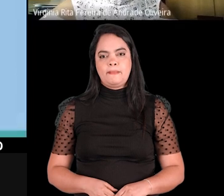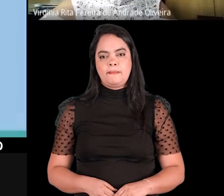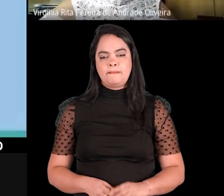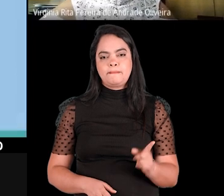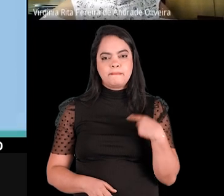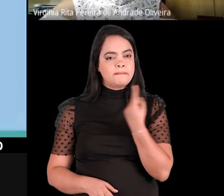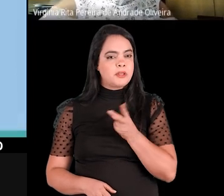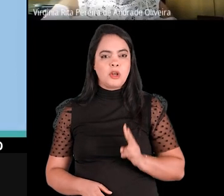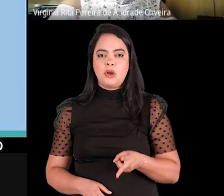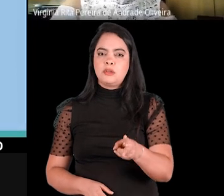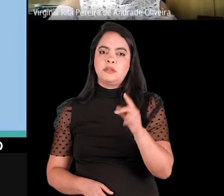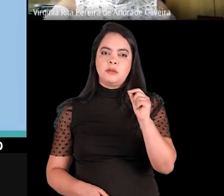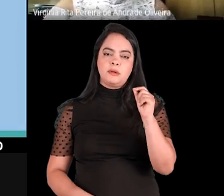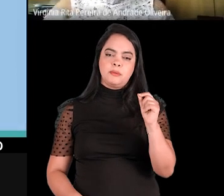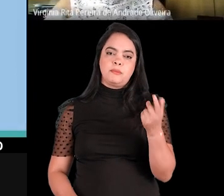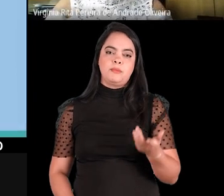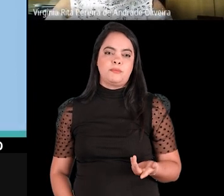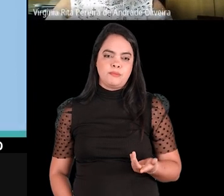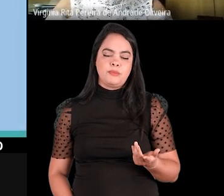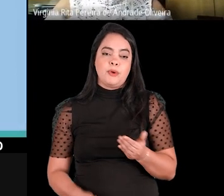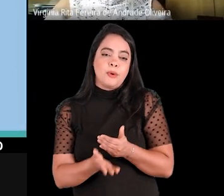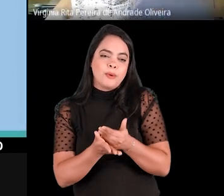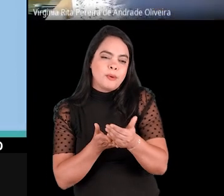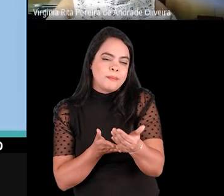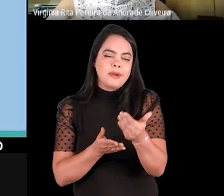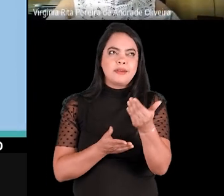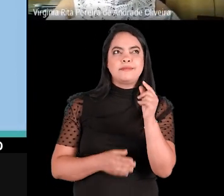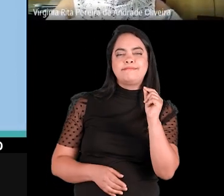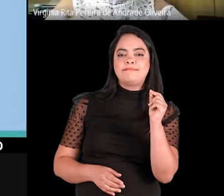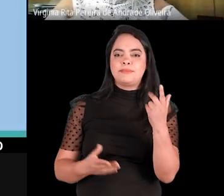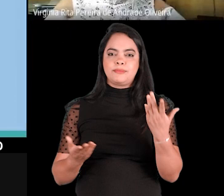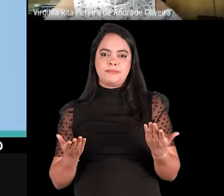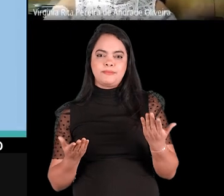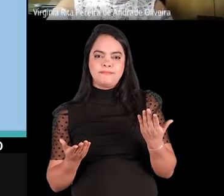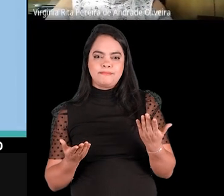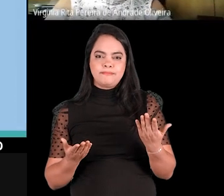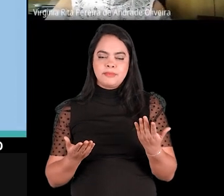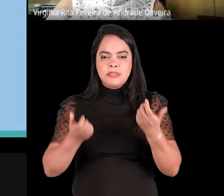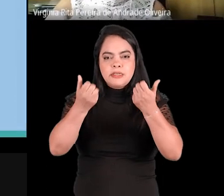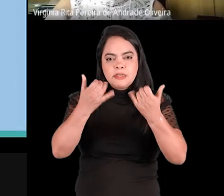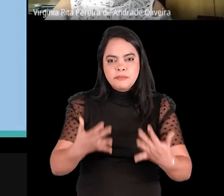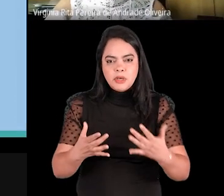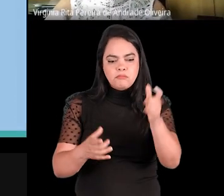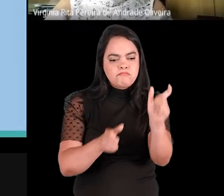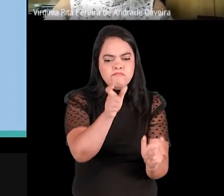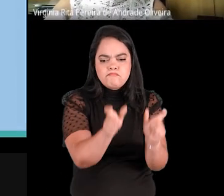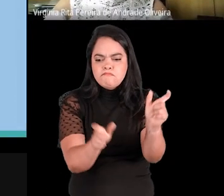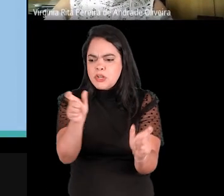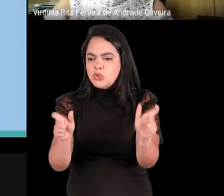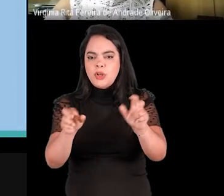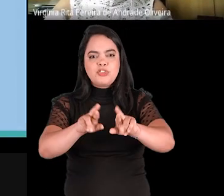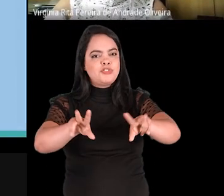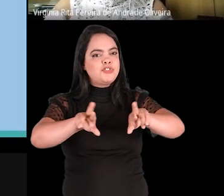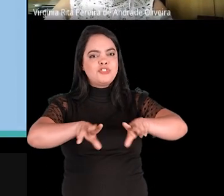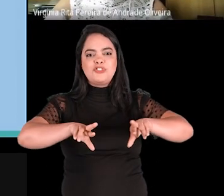A gente sempre parte dessa premissa, né, desse pressuposto, de que todos os sujeitos são diferentes.